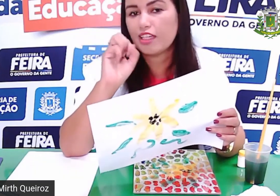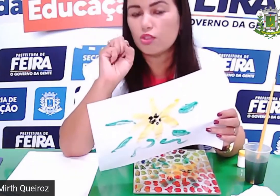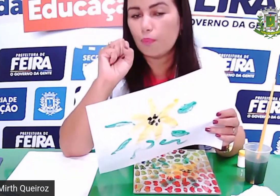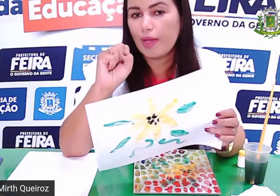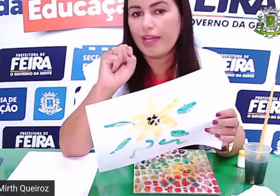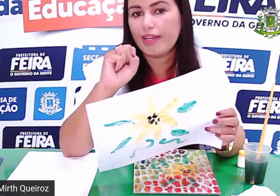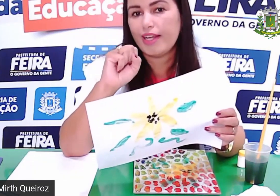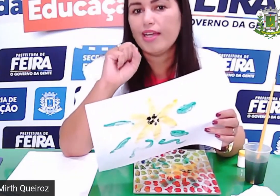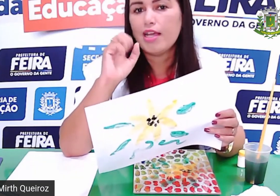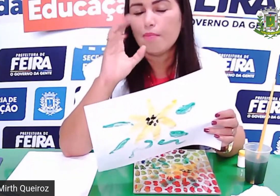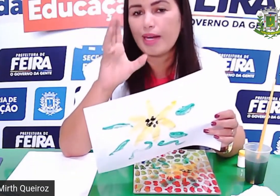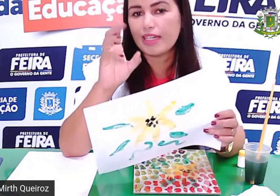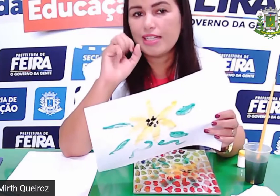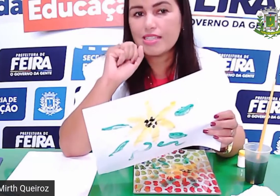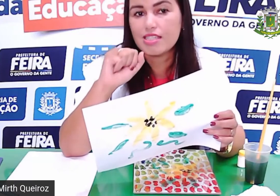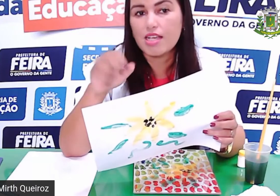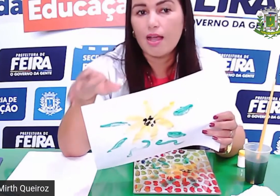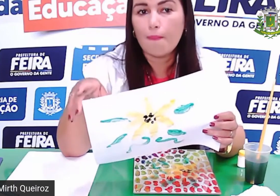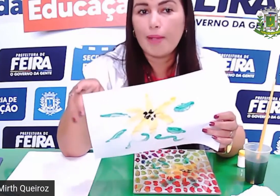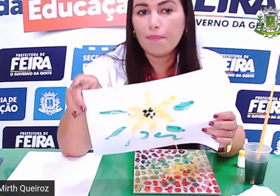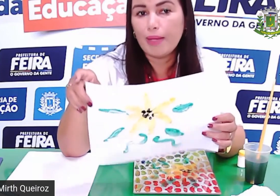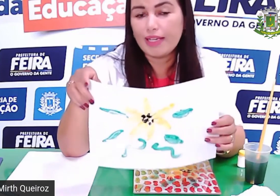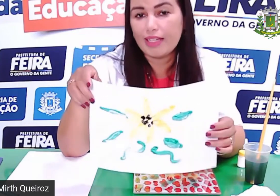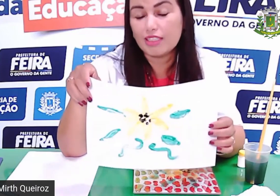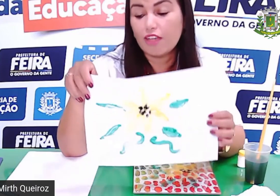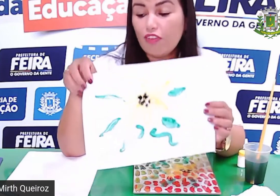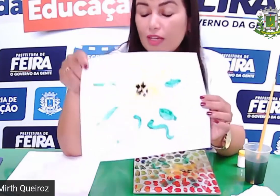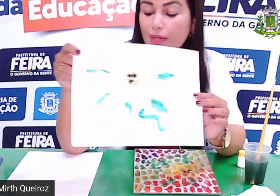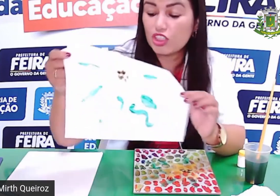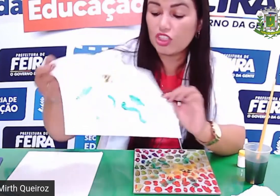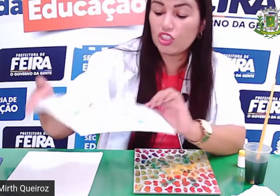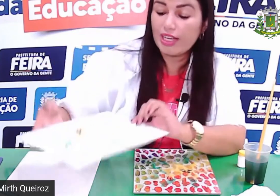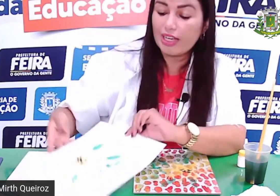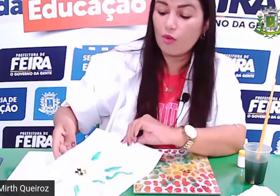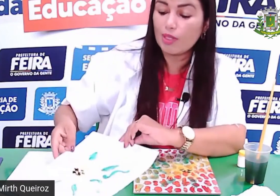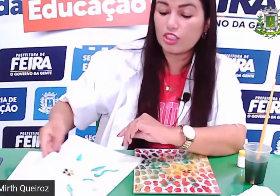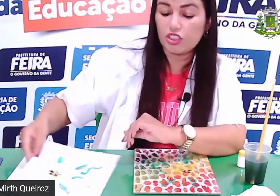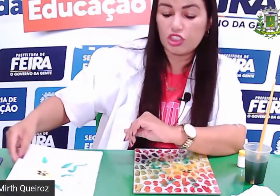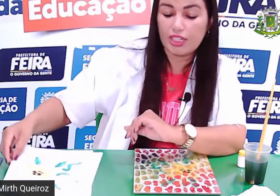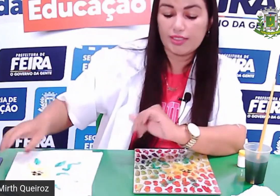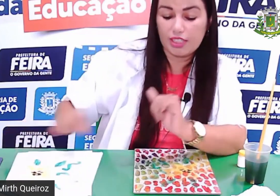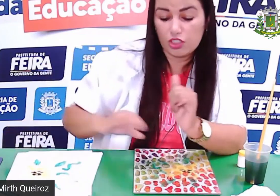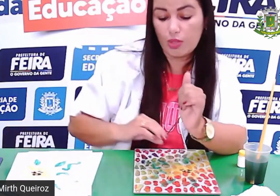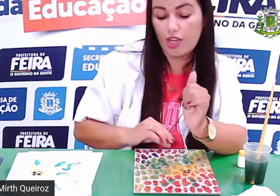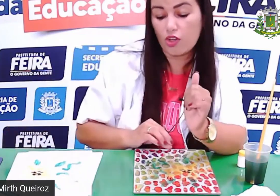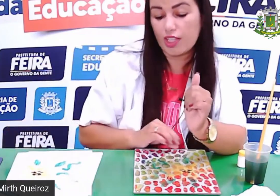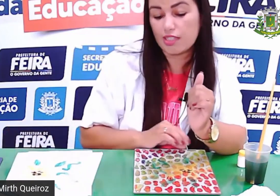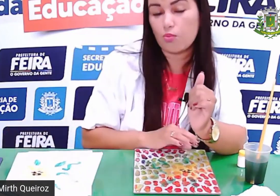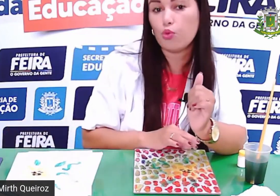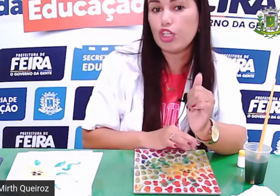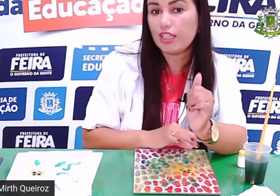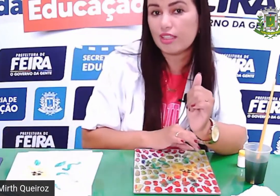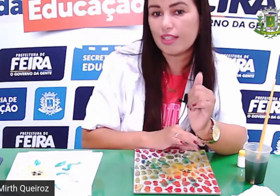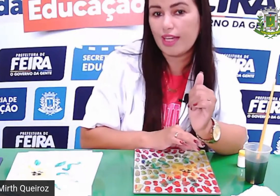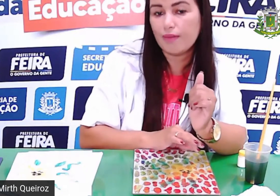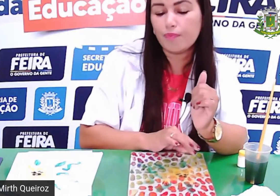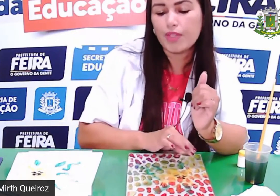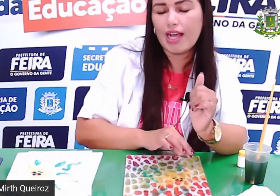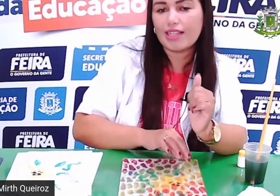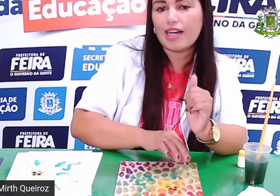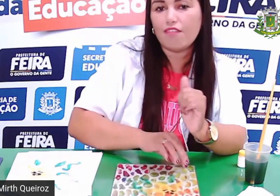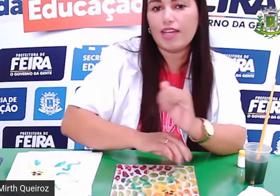ou a marquinha do pé, né? Para crianças bem pequenas, que fica bastante legal, bastante interessante, uma recordação bonita,